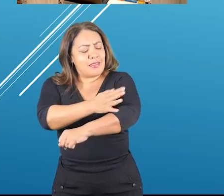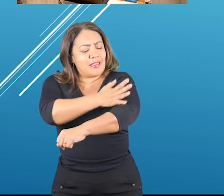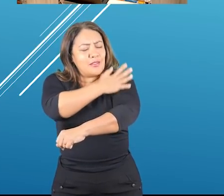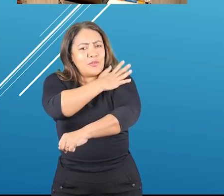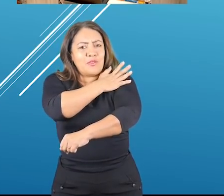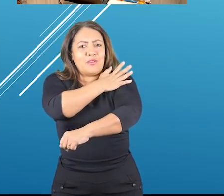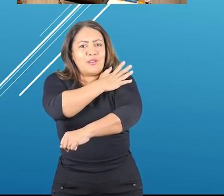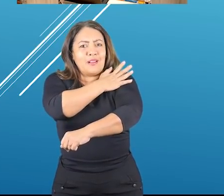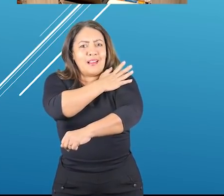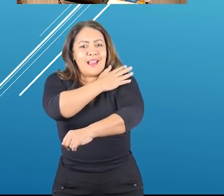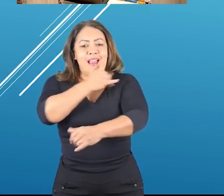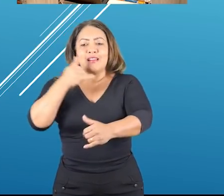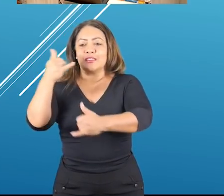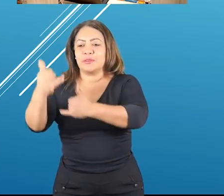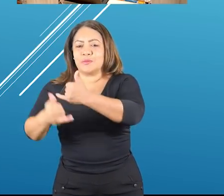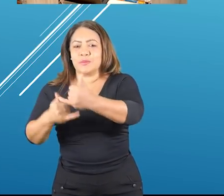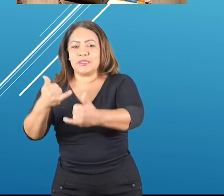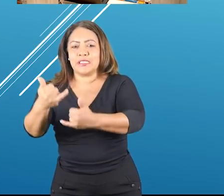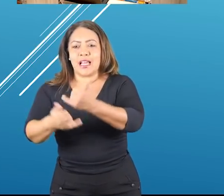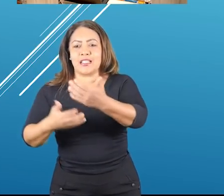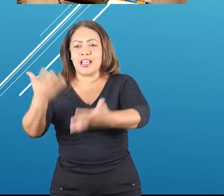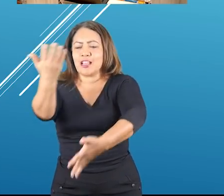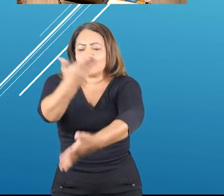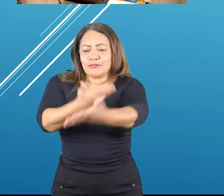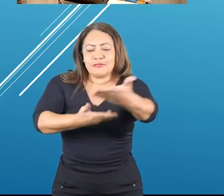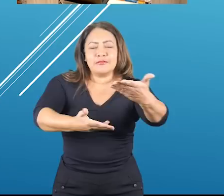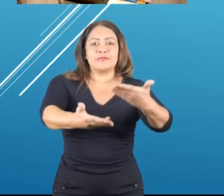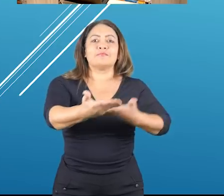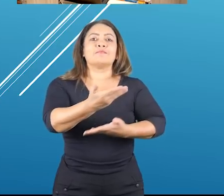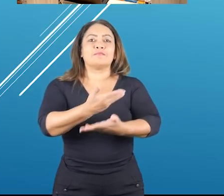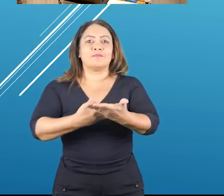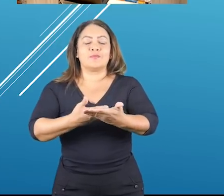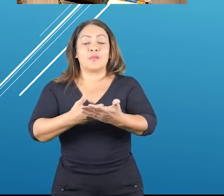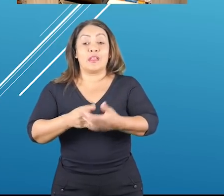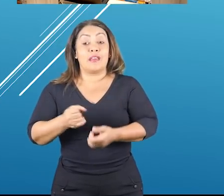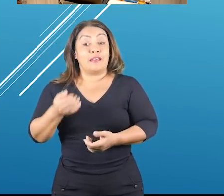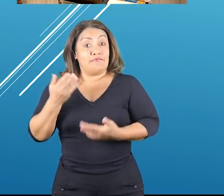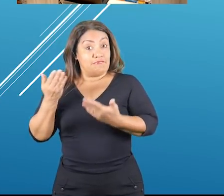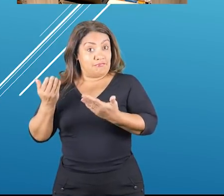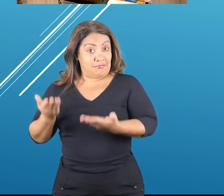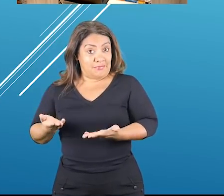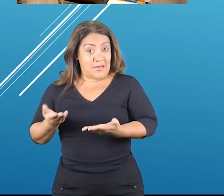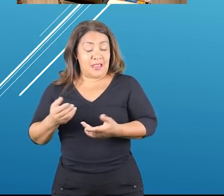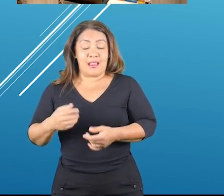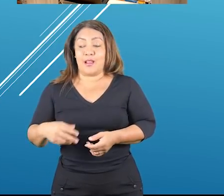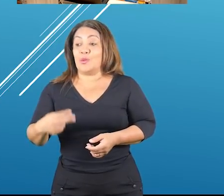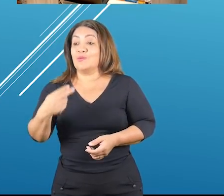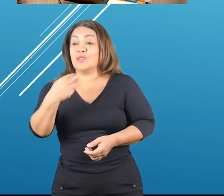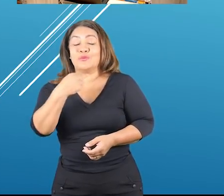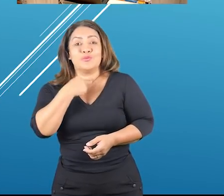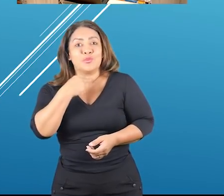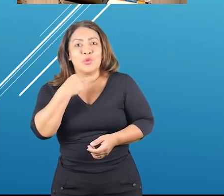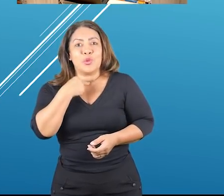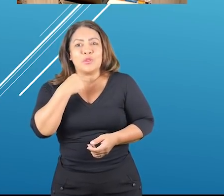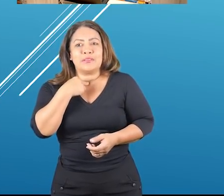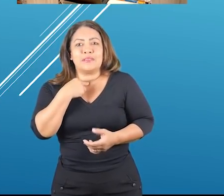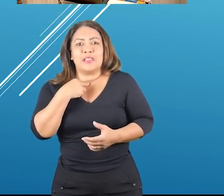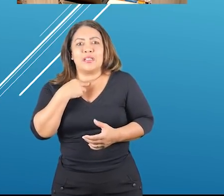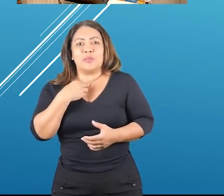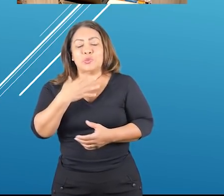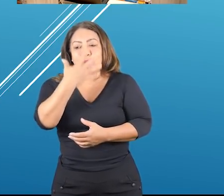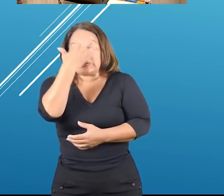as interações e as brincadeiras. Deste modo, não podemos perder de vista